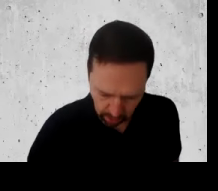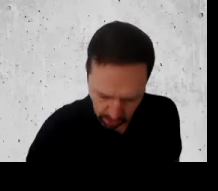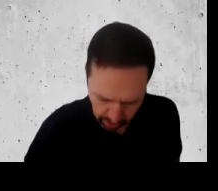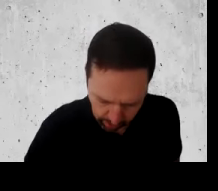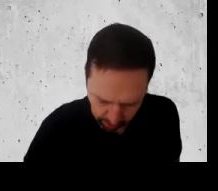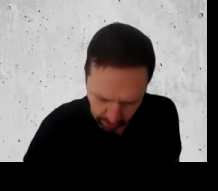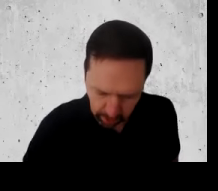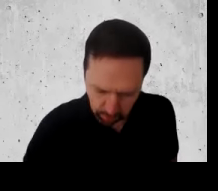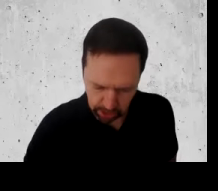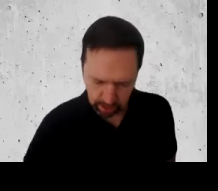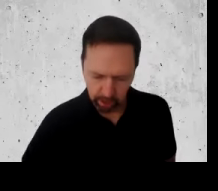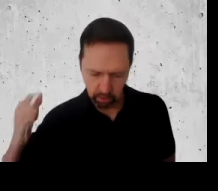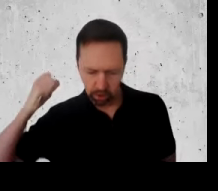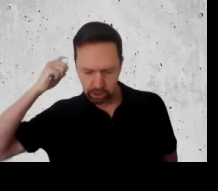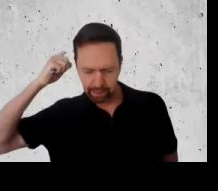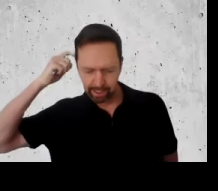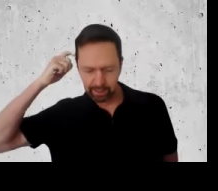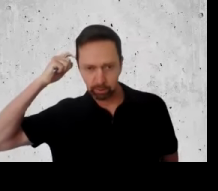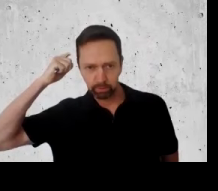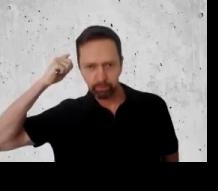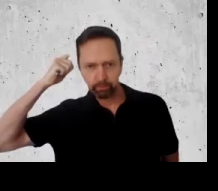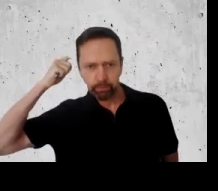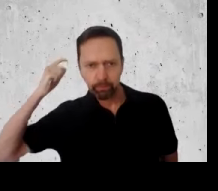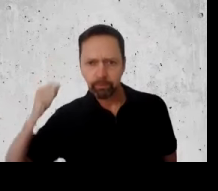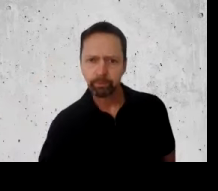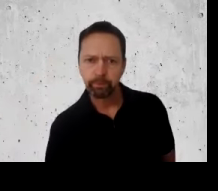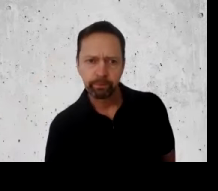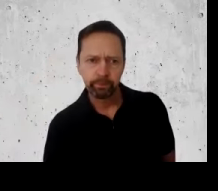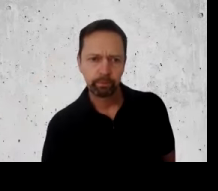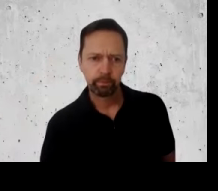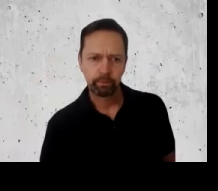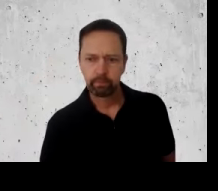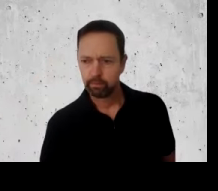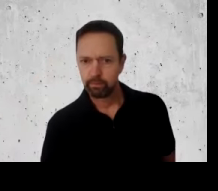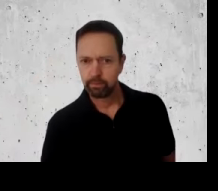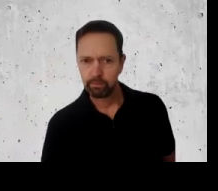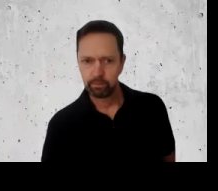Acho que não está aí. É Cláudia Raquel Rocha Eirado.